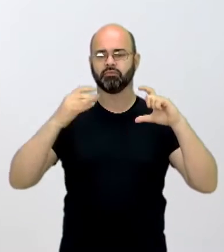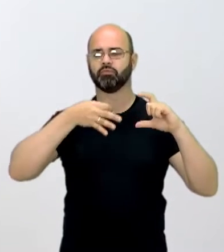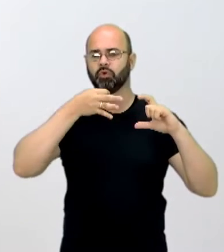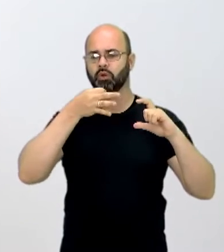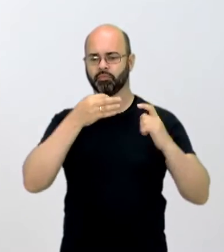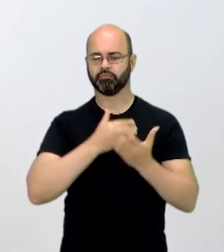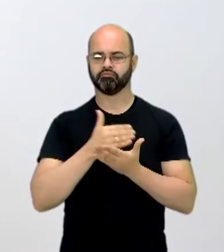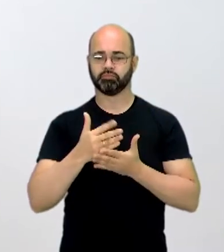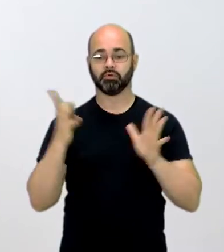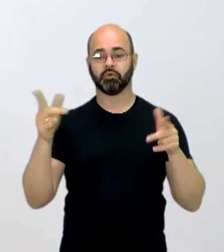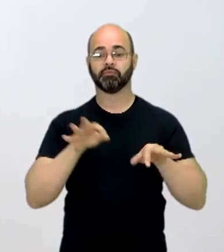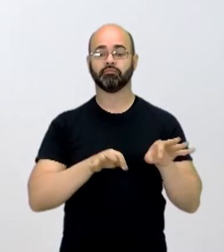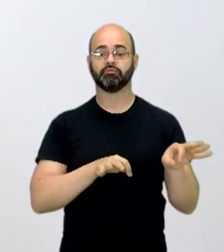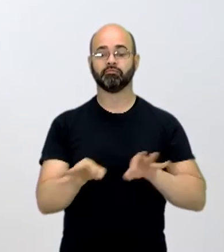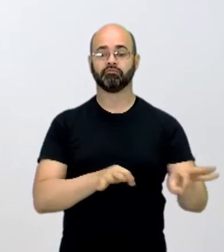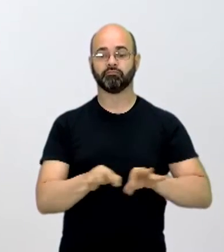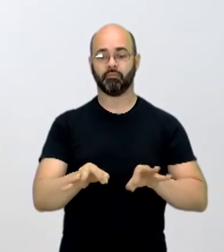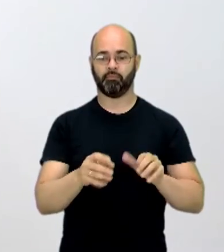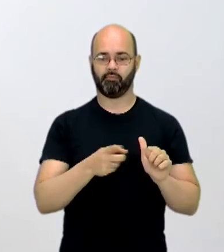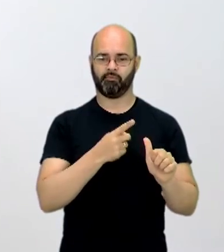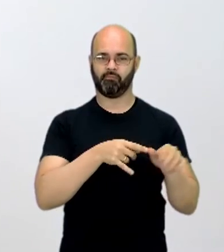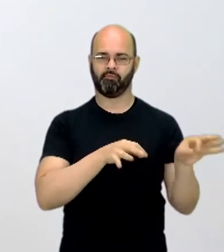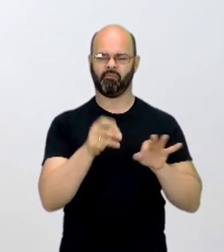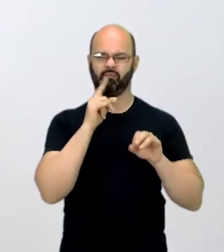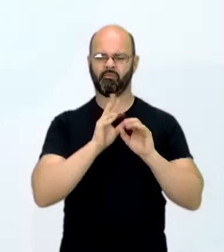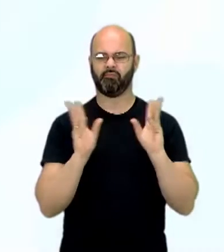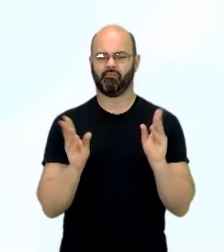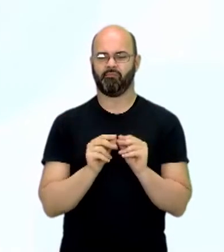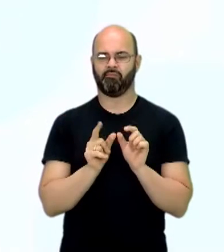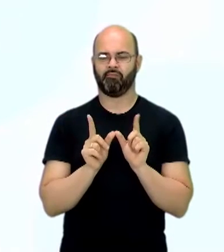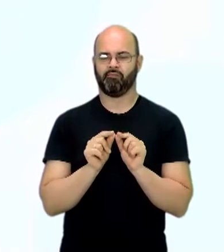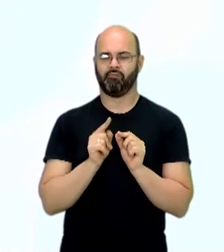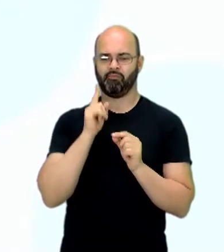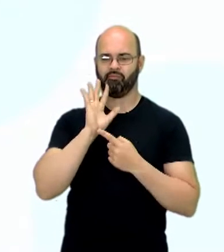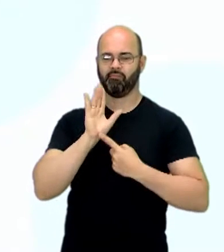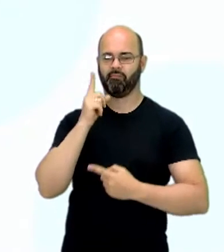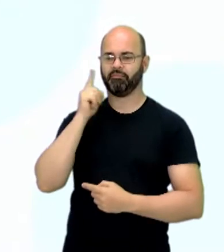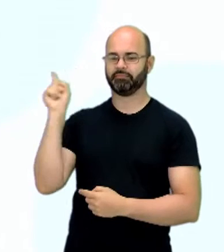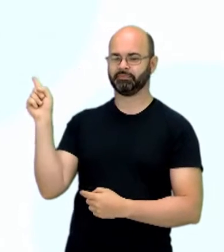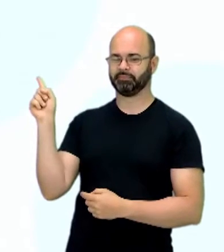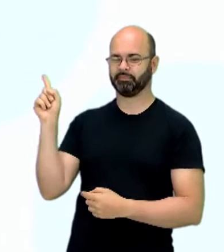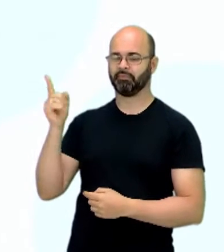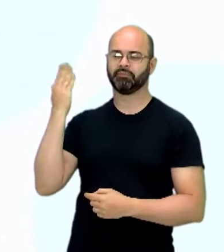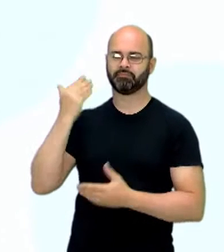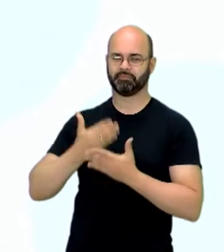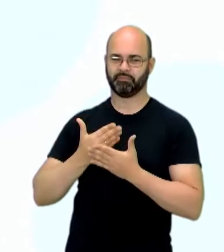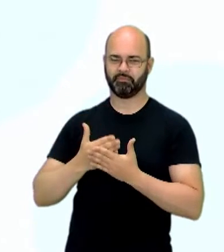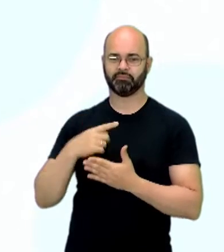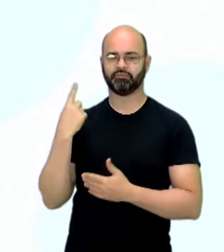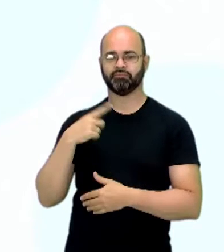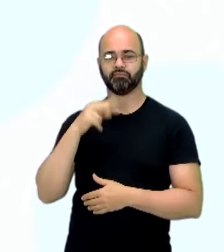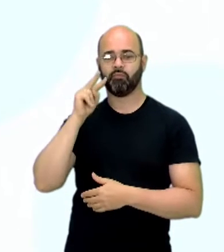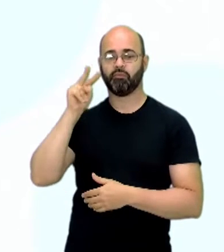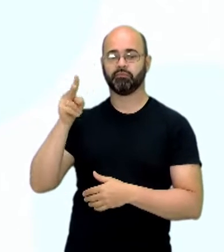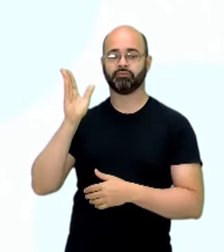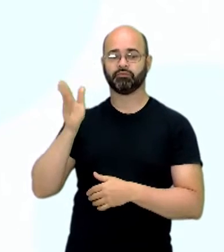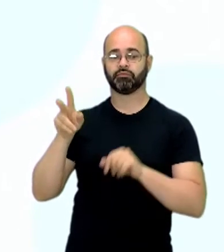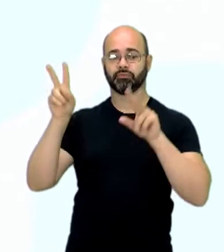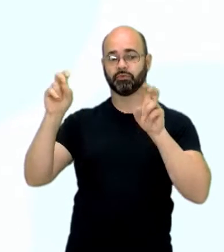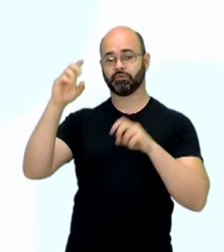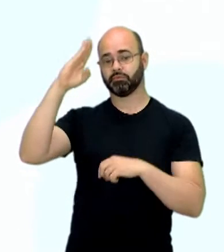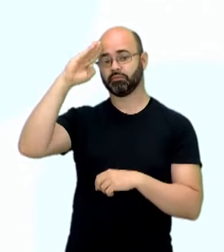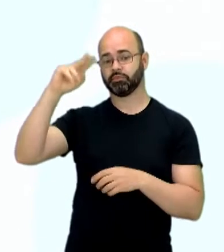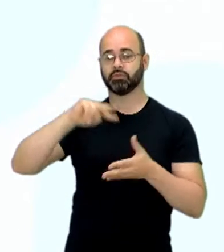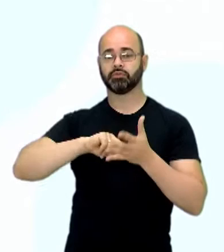começar a planejar um, tá bom? So a short review, uma pequena revisão da nossa última aula. Last class we gathered the main ideas